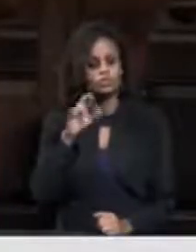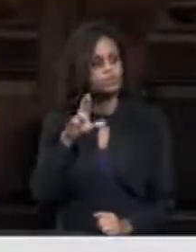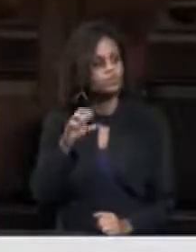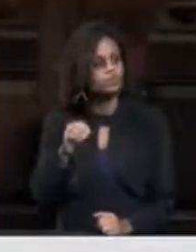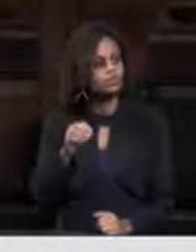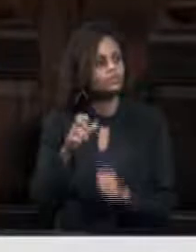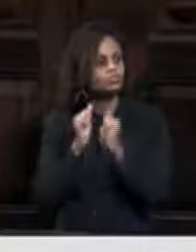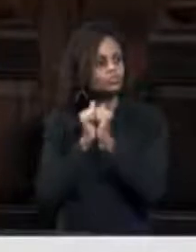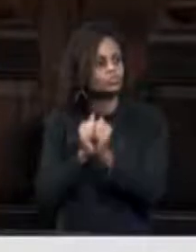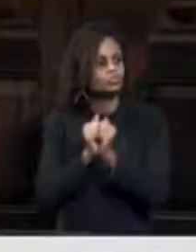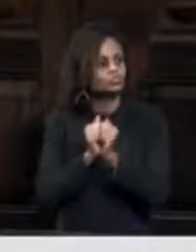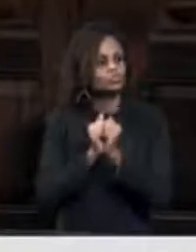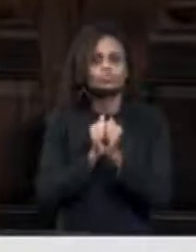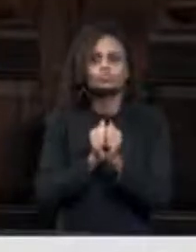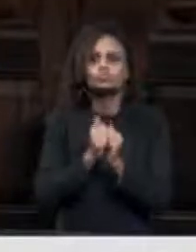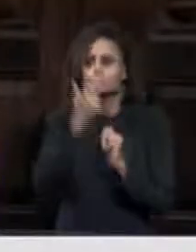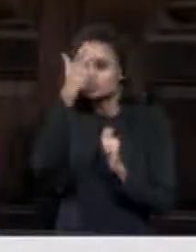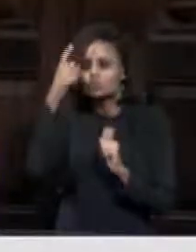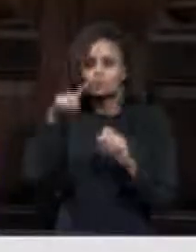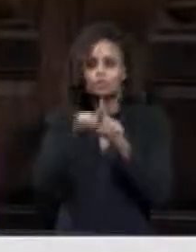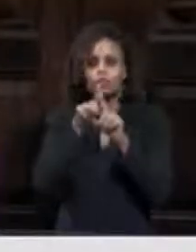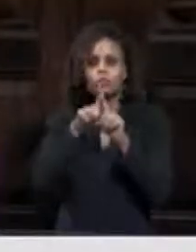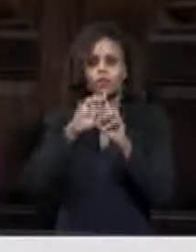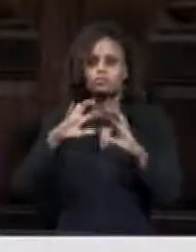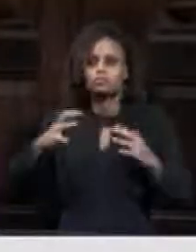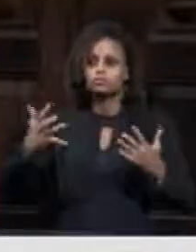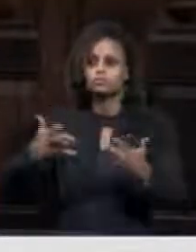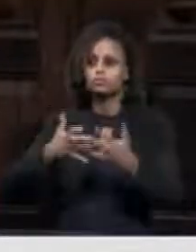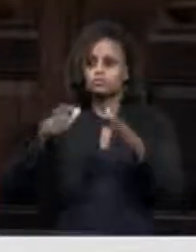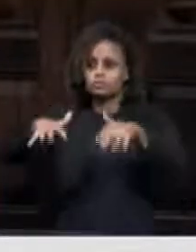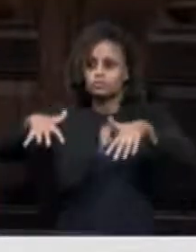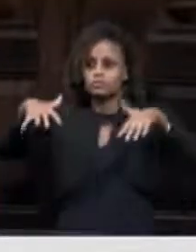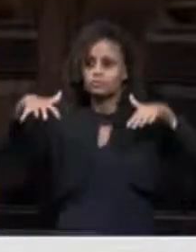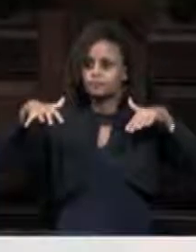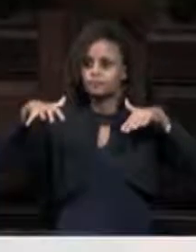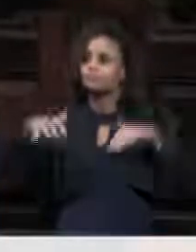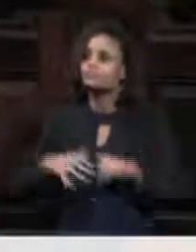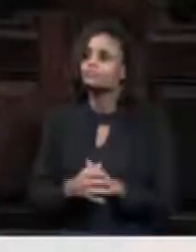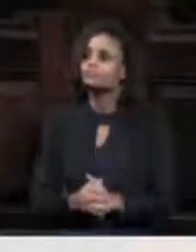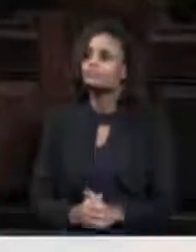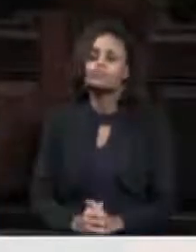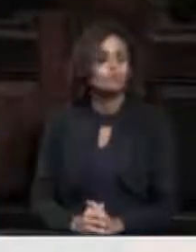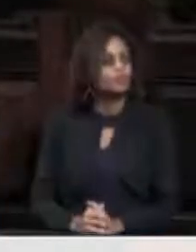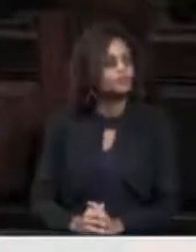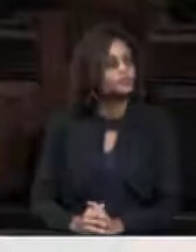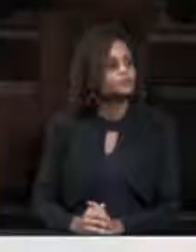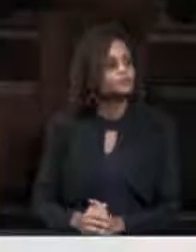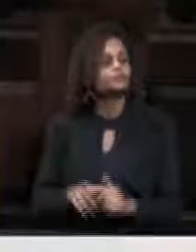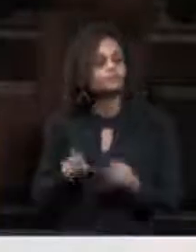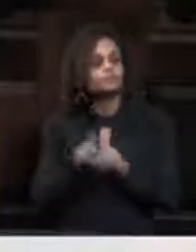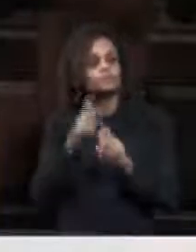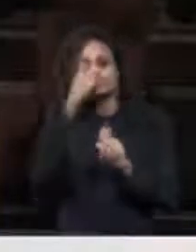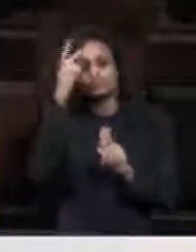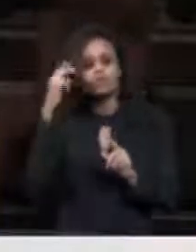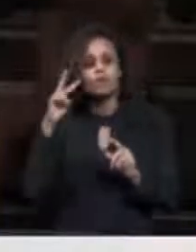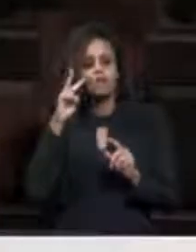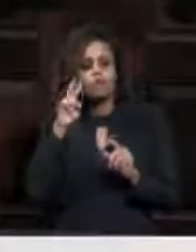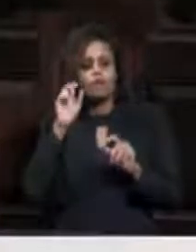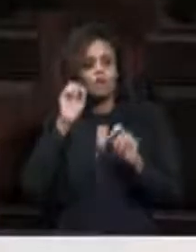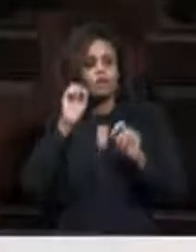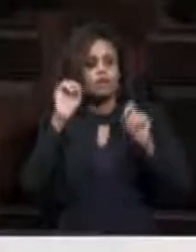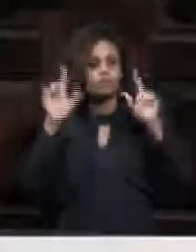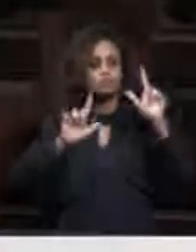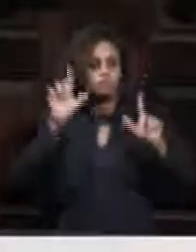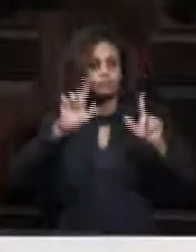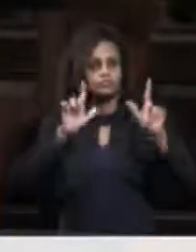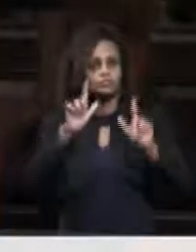companheiros e companheiras que ocupam as dependências da galeria, aqueles que nos assistem pela TV Alerj, aqueles que nos acompanham pelas